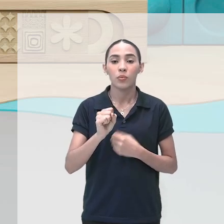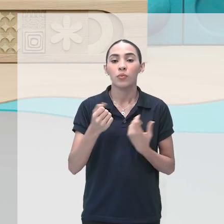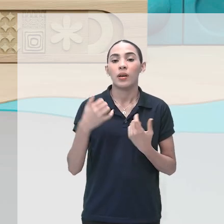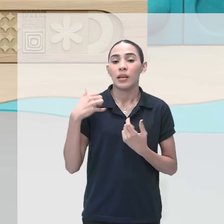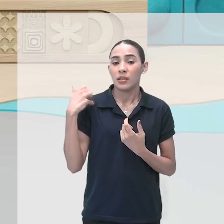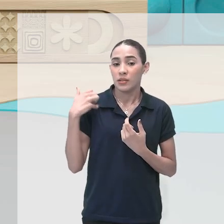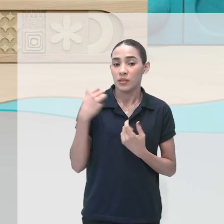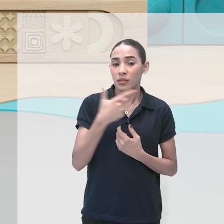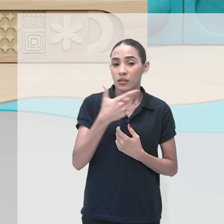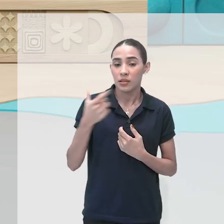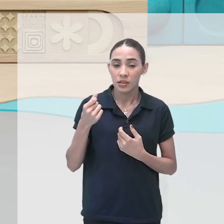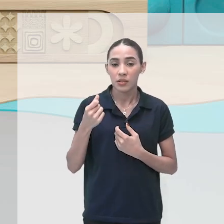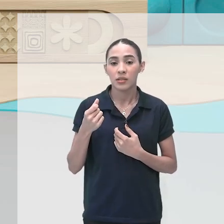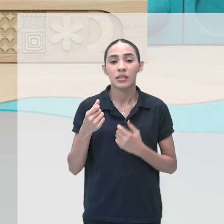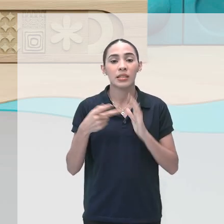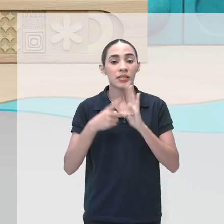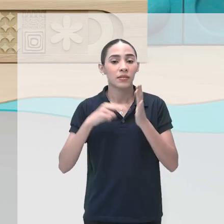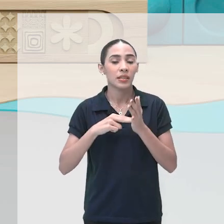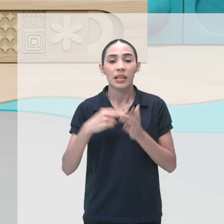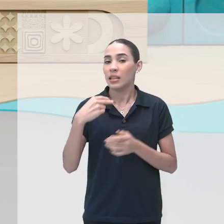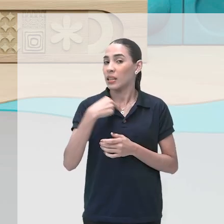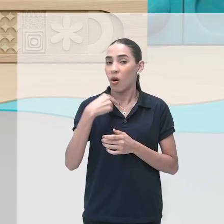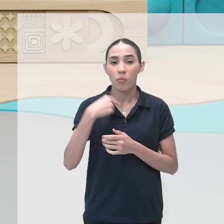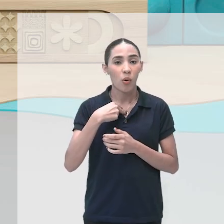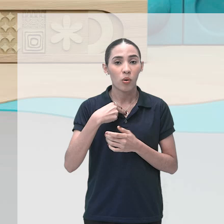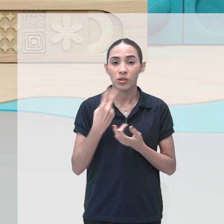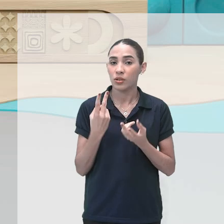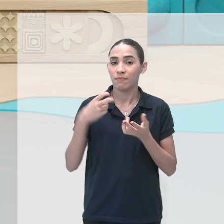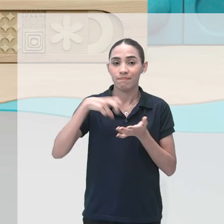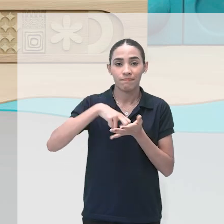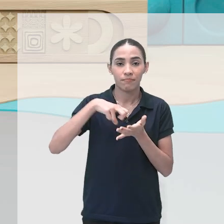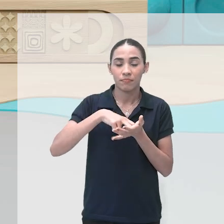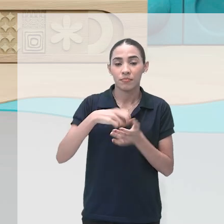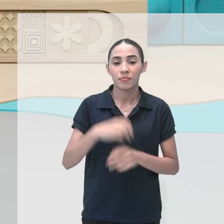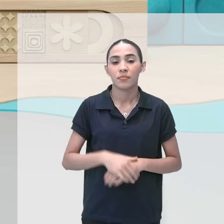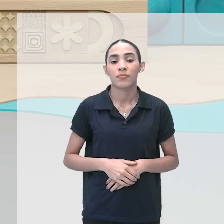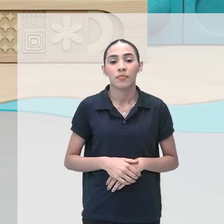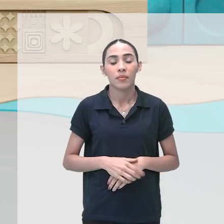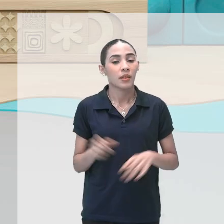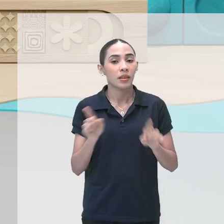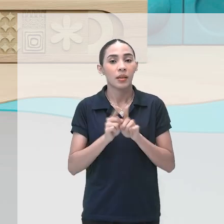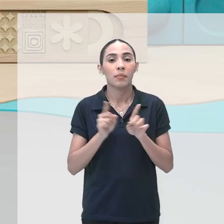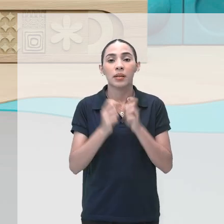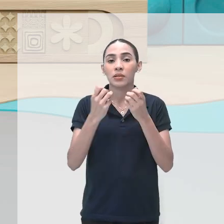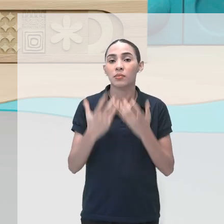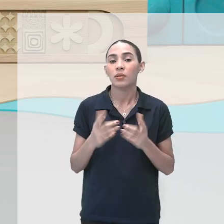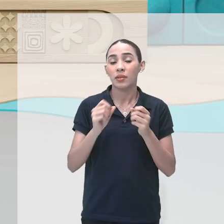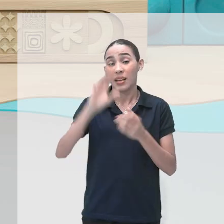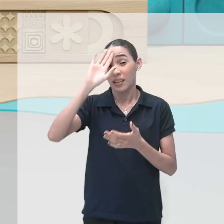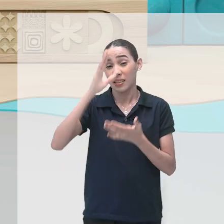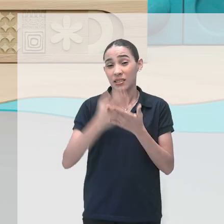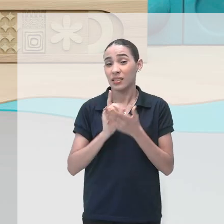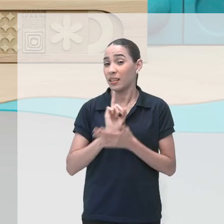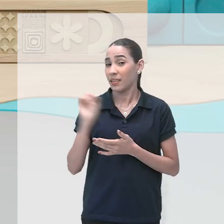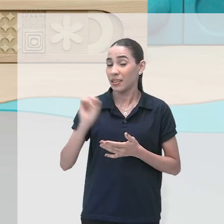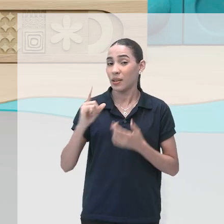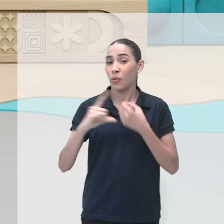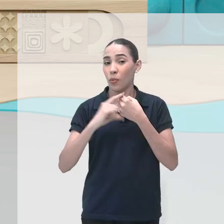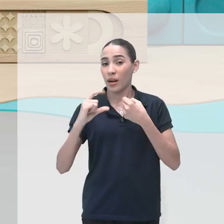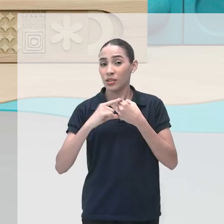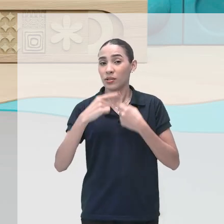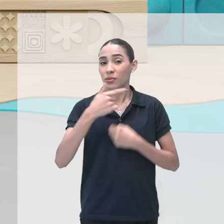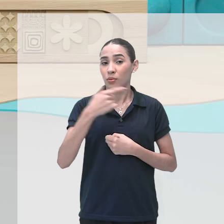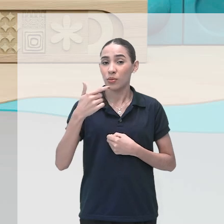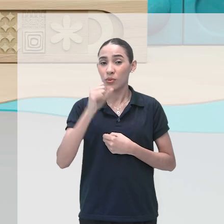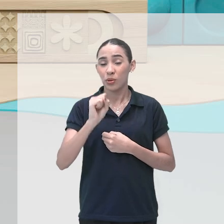16 anos inimputáveis, ou seja, eles não podem ser punidos. Ele coloca aqui, ele acredita que esse artigo deve